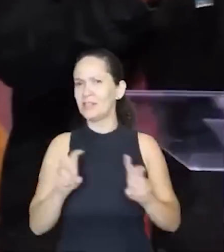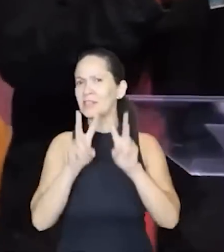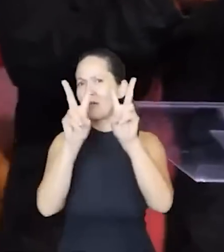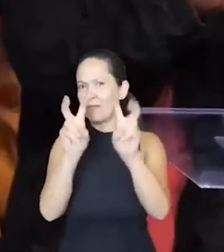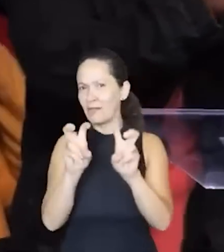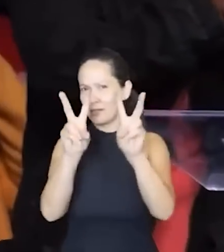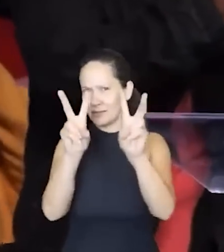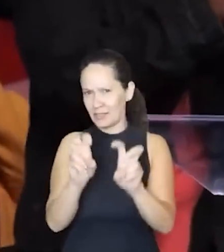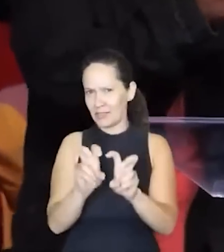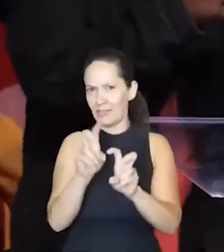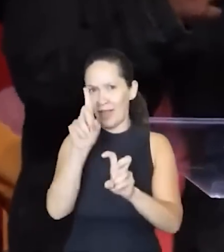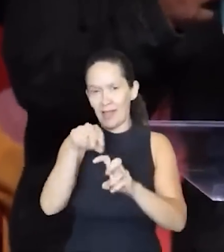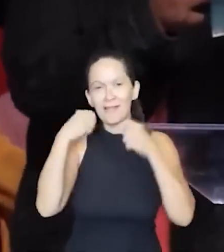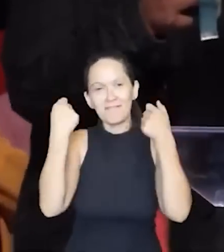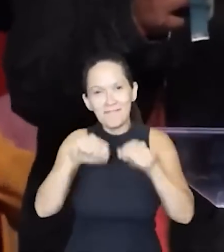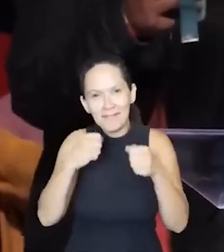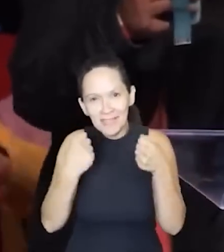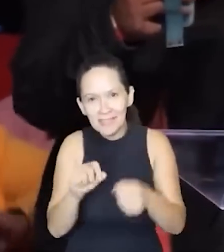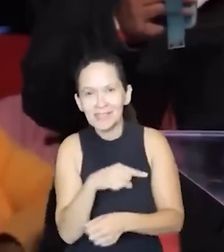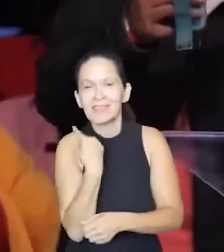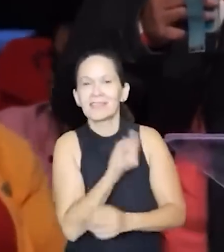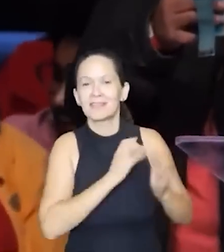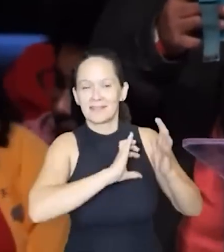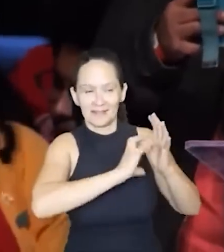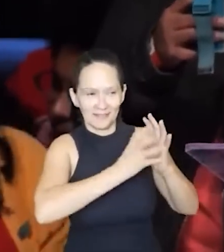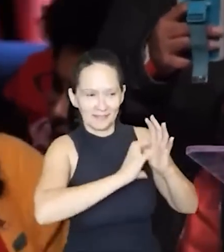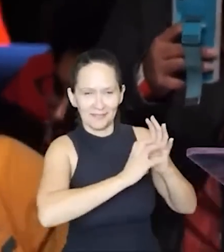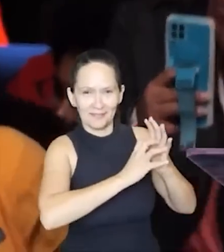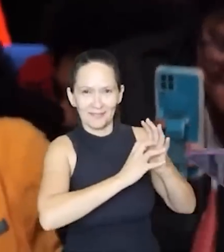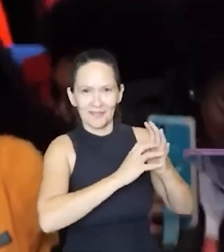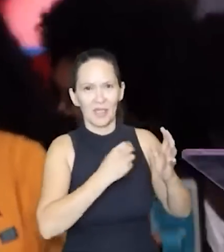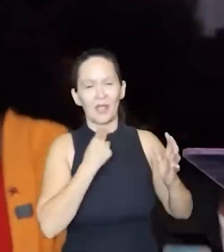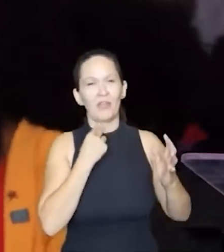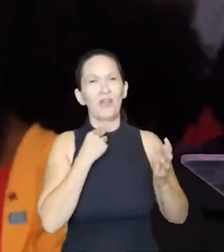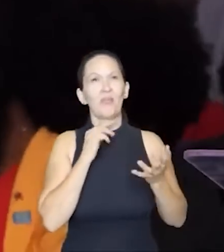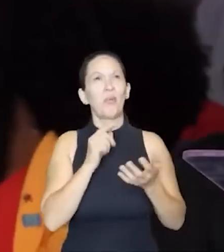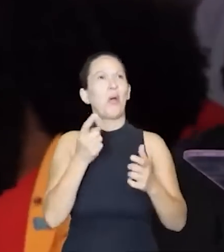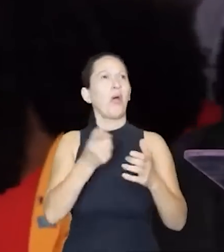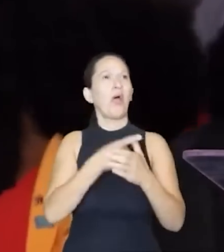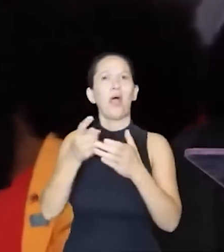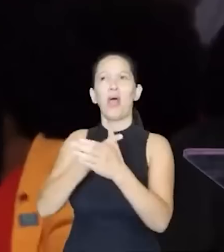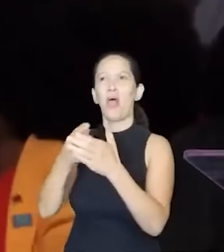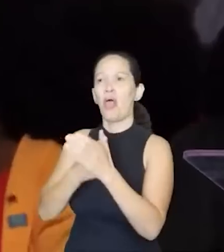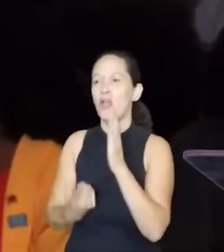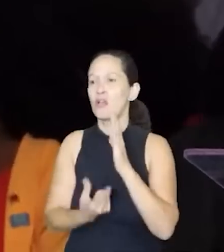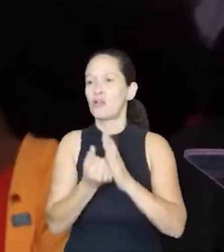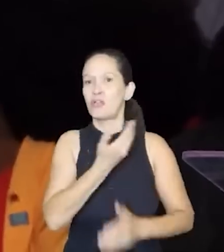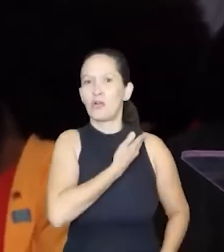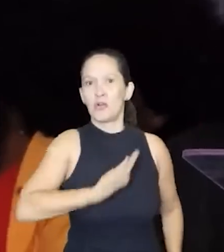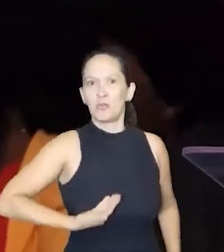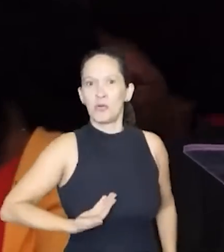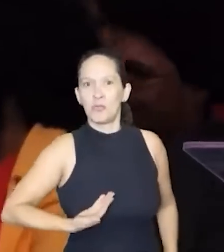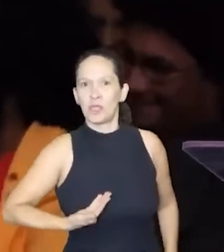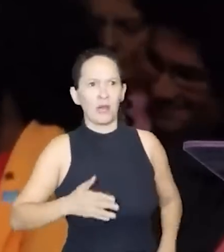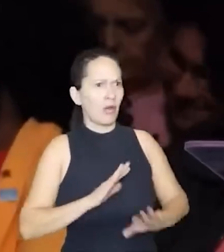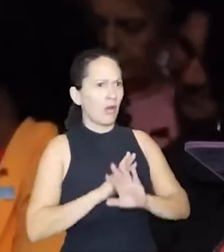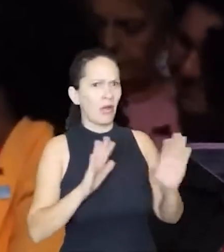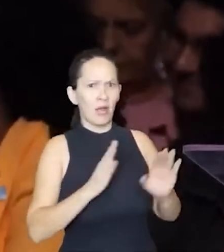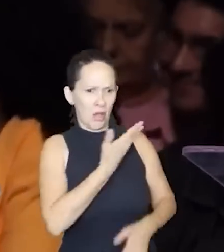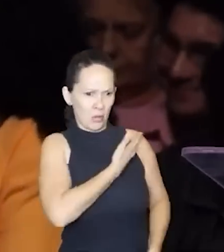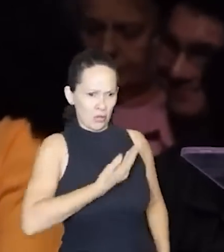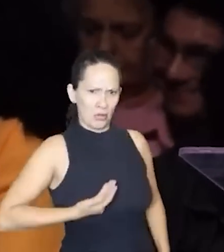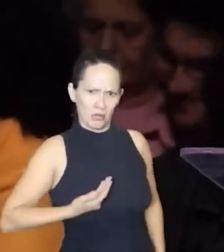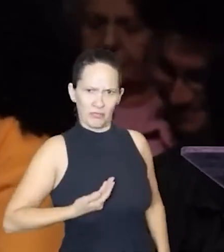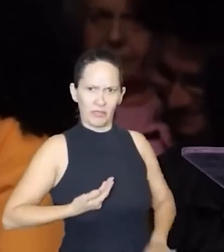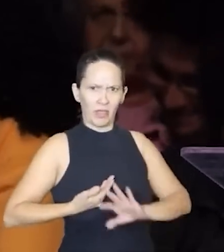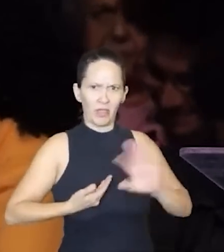da necessidade do nosso partido não ficar dependendo de verbas públicas de fundo do governo do